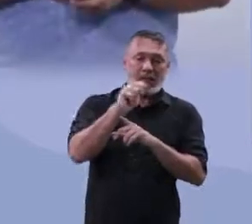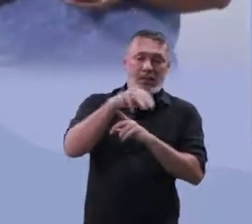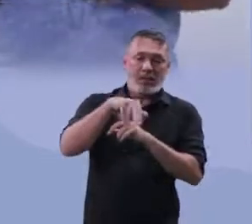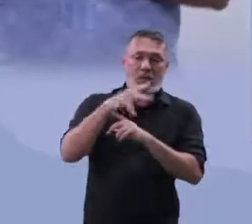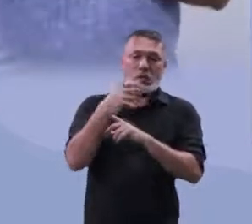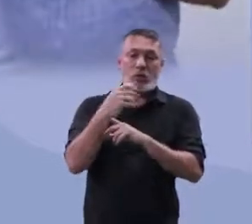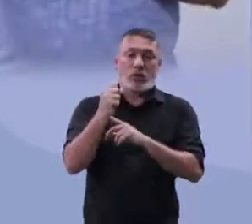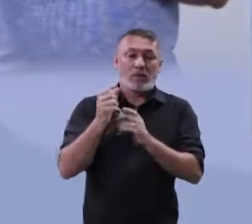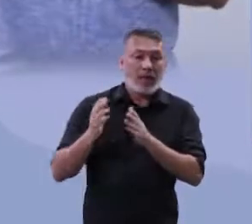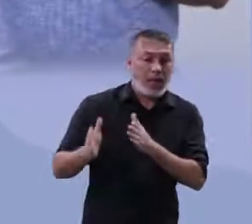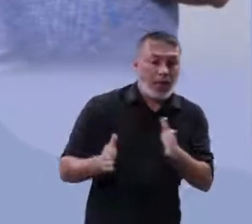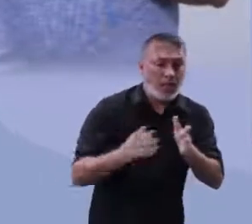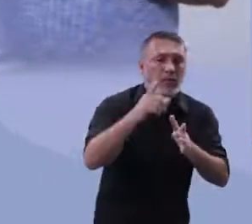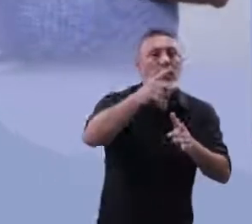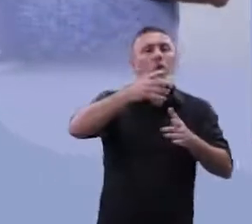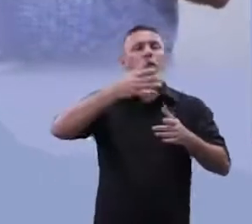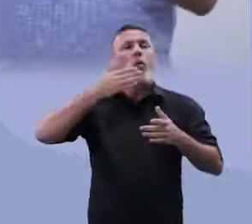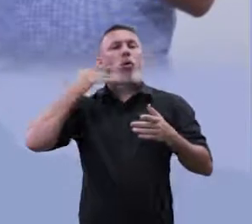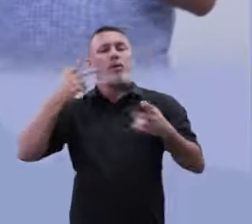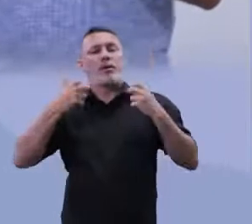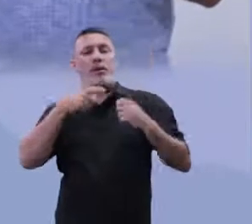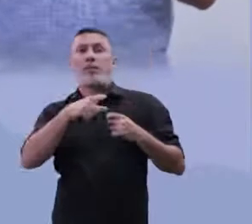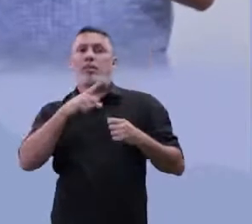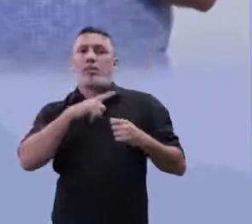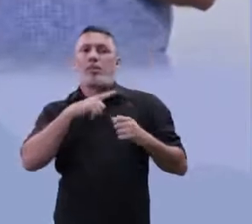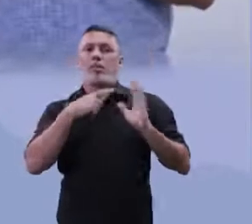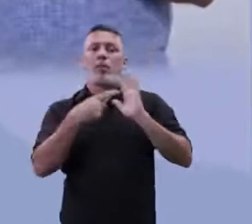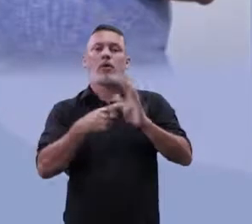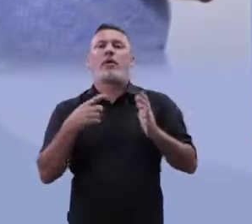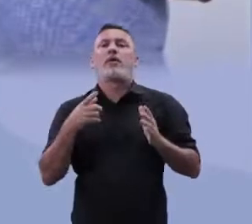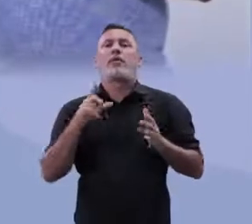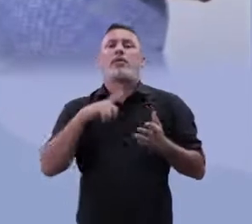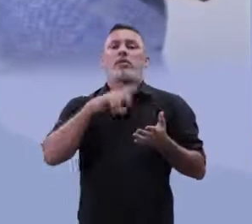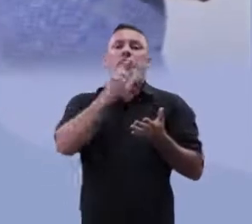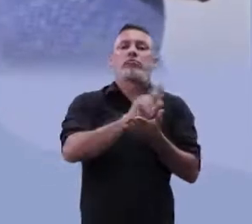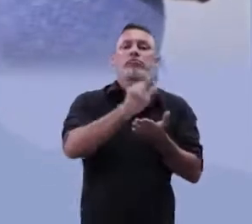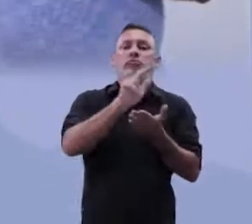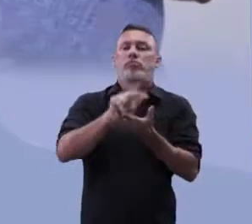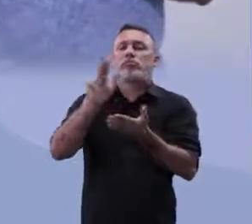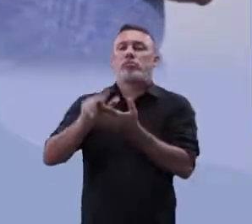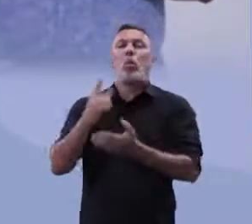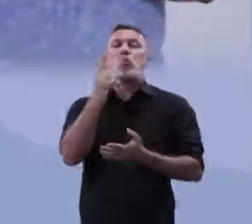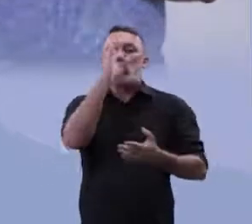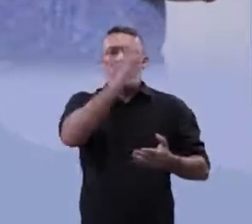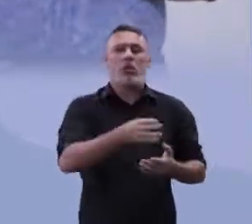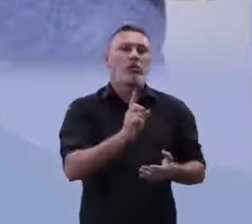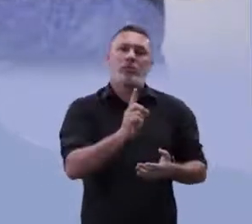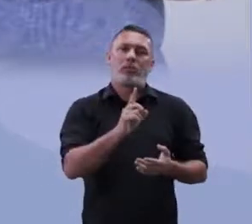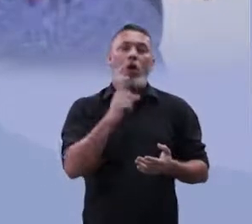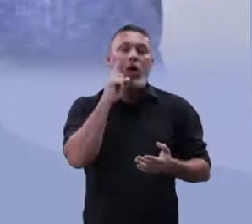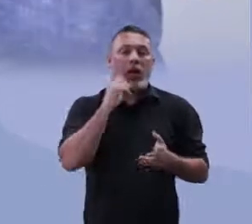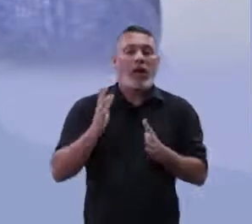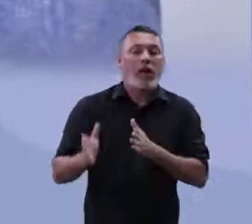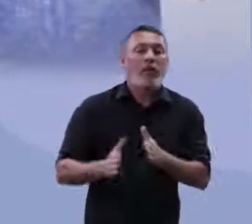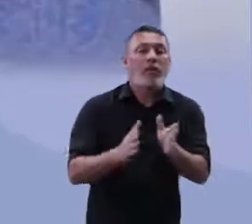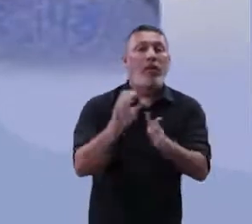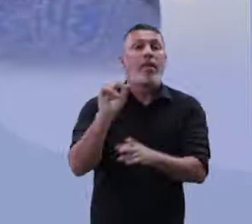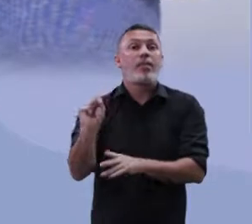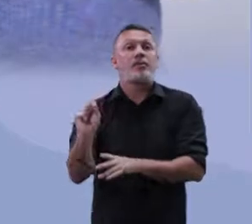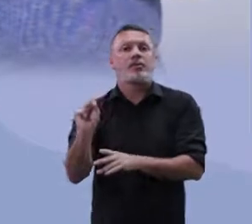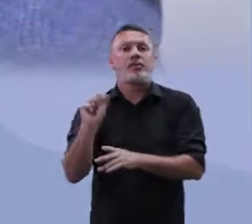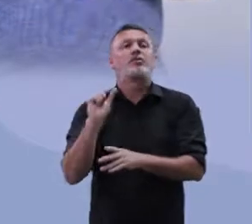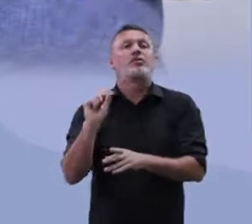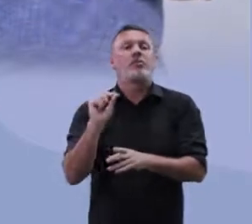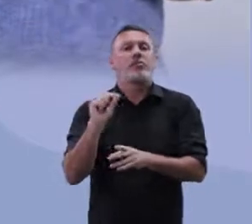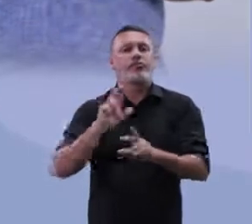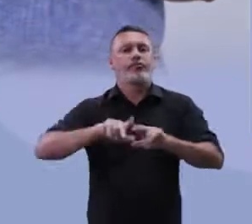uma palavra distratora, você precisa apresentá-la, às vezes ela vai te confundir, mas você precisa apontar quais são os caminhos para